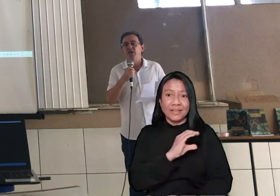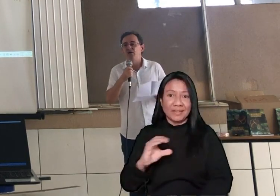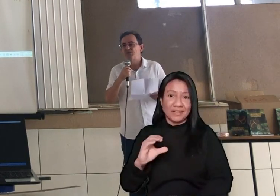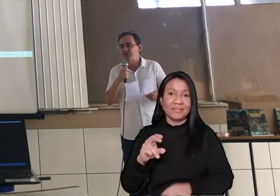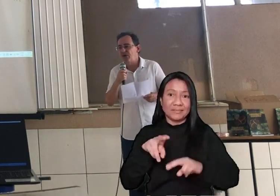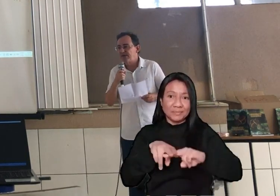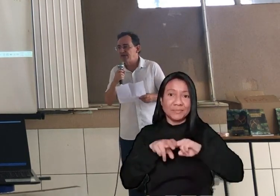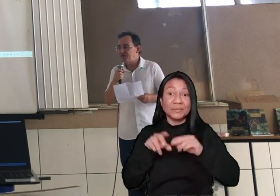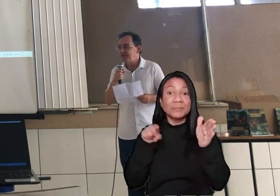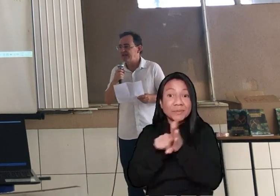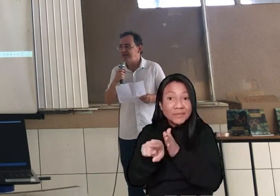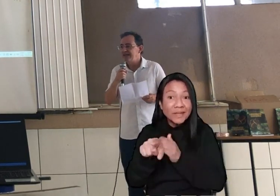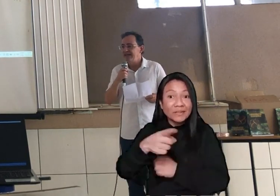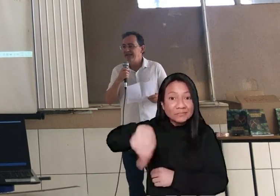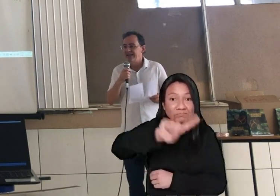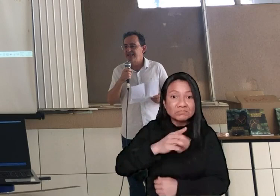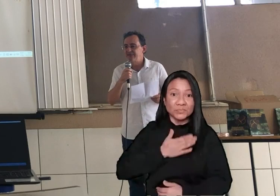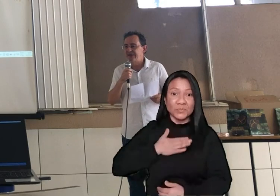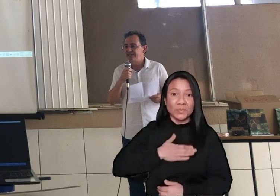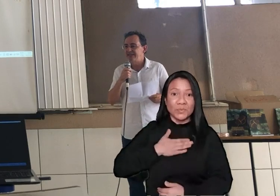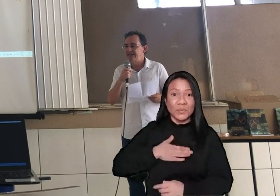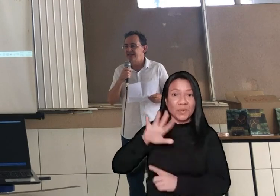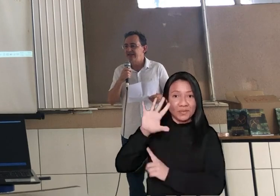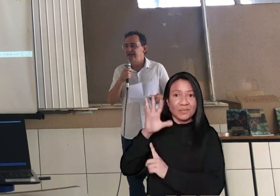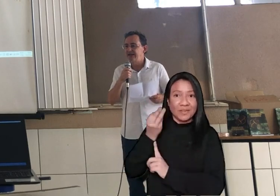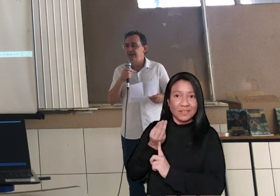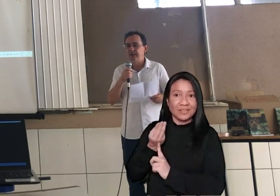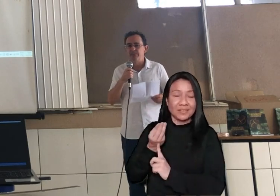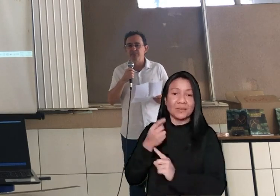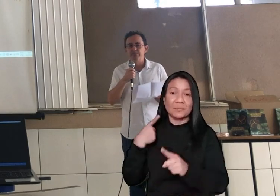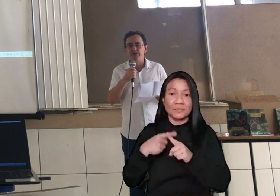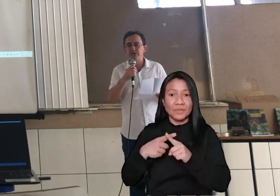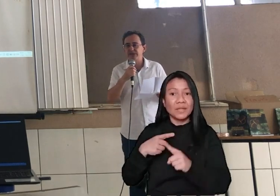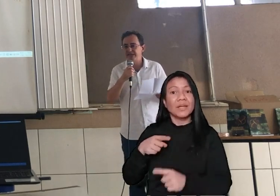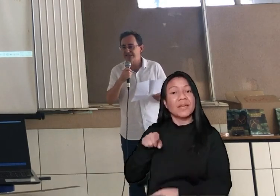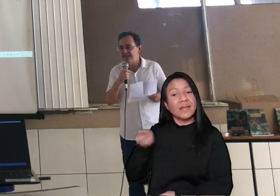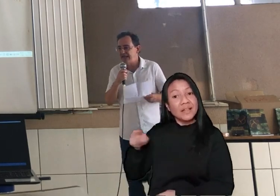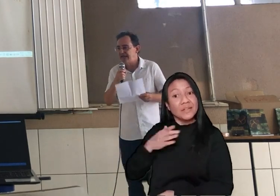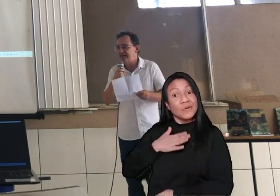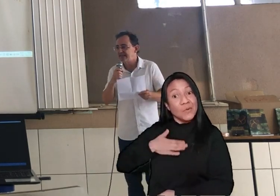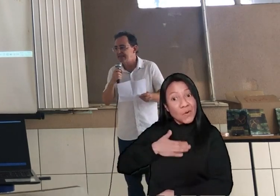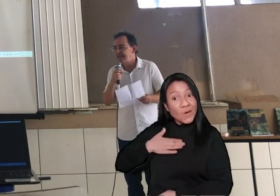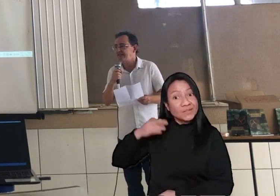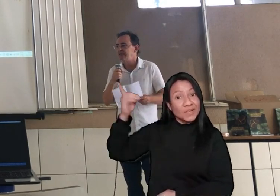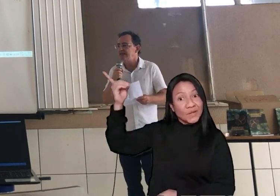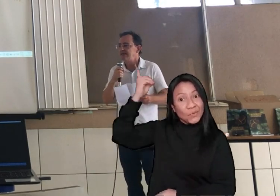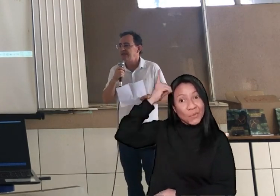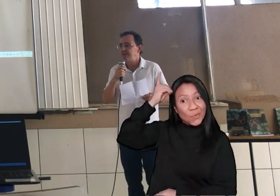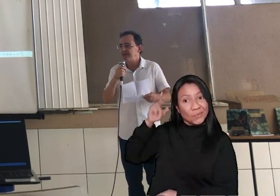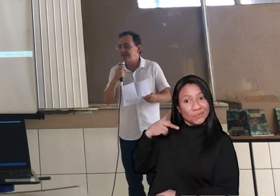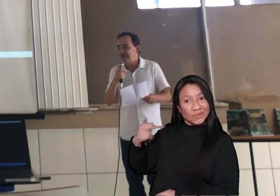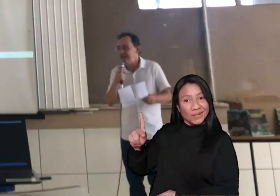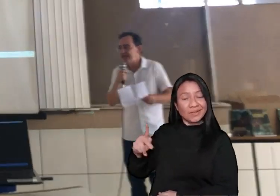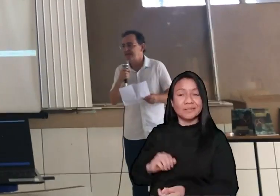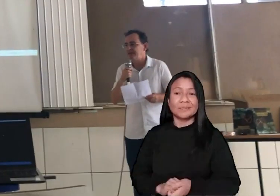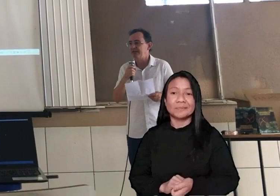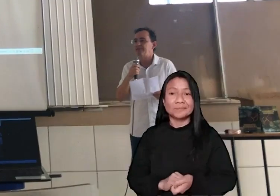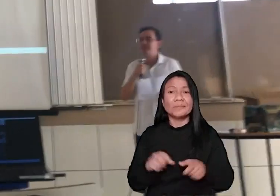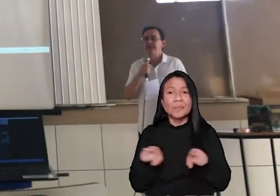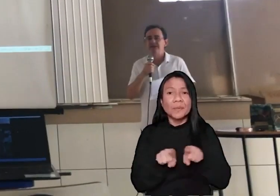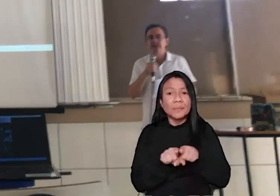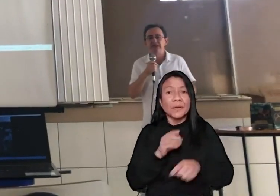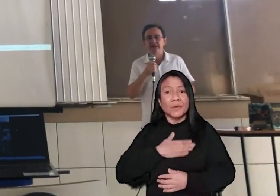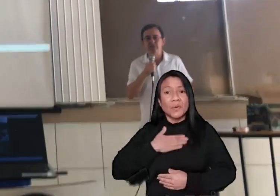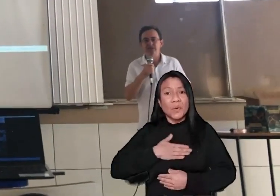dom. Outro dom que ele tinha era de fazer produtos artesanais, né? E marcenaria